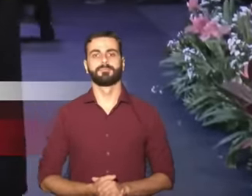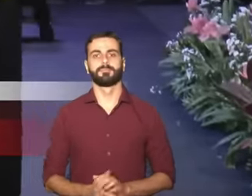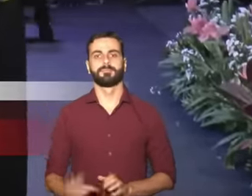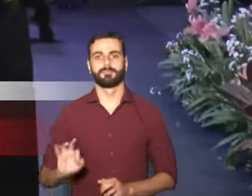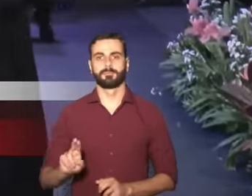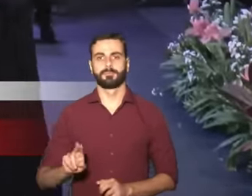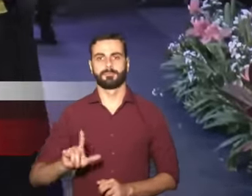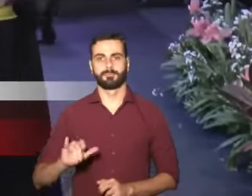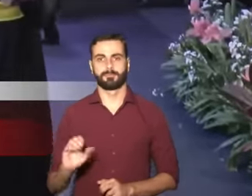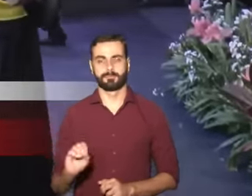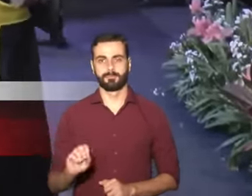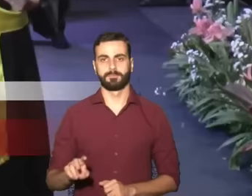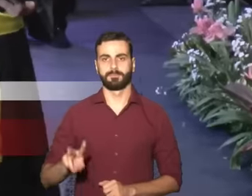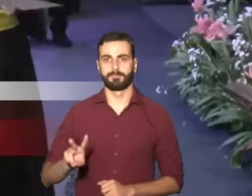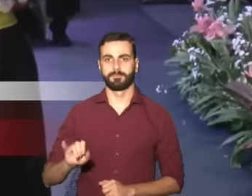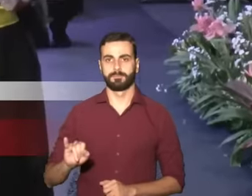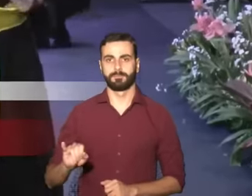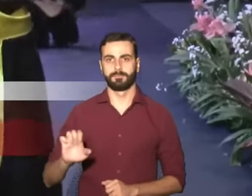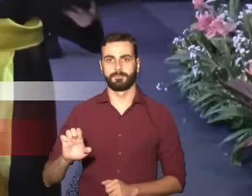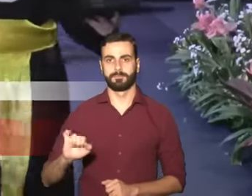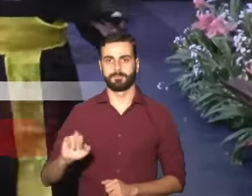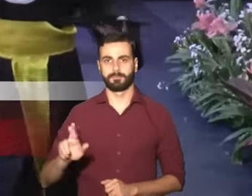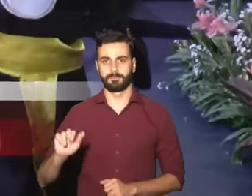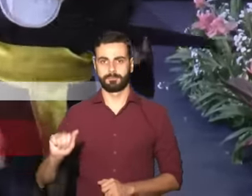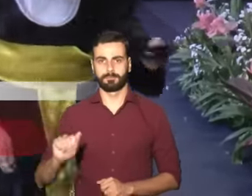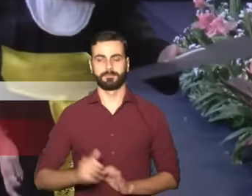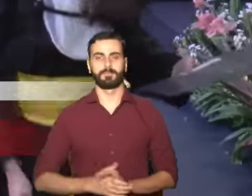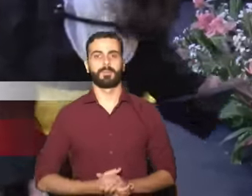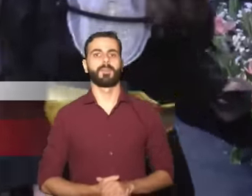Túlio Vieira Cabral.